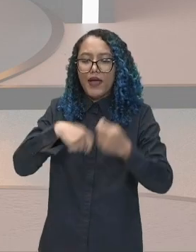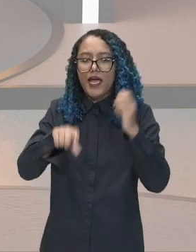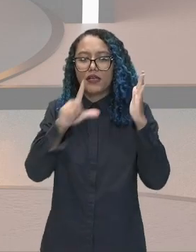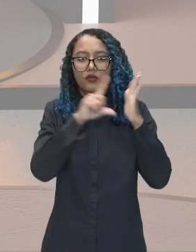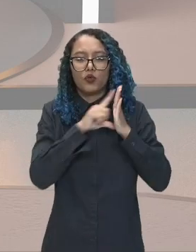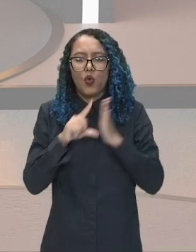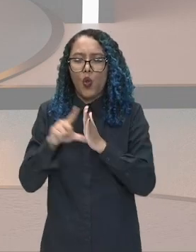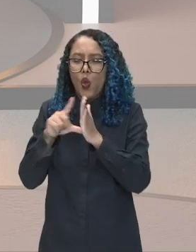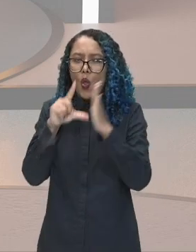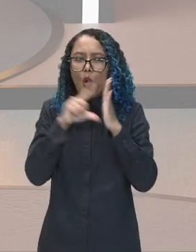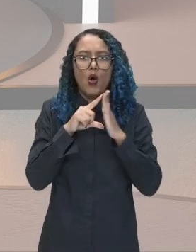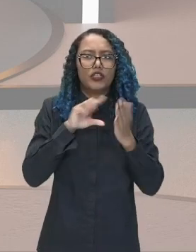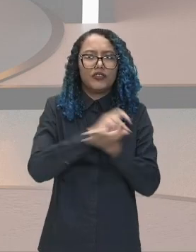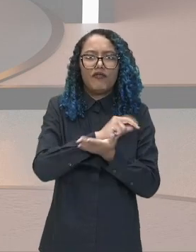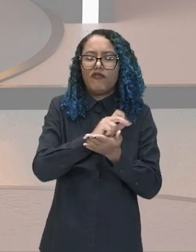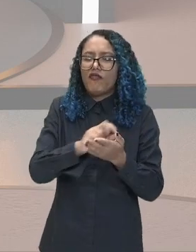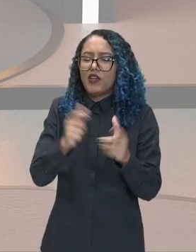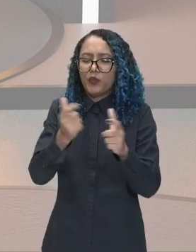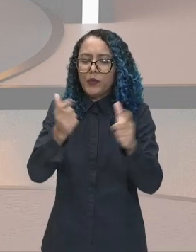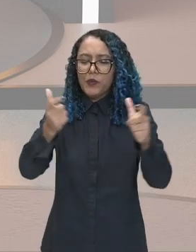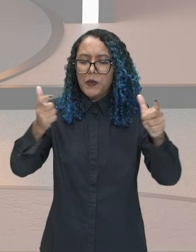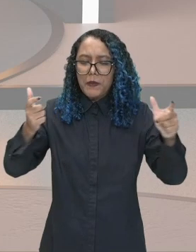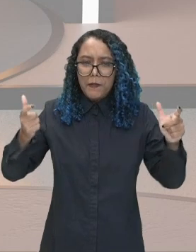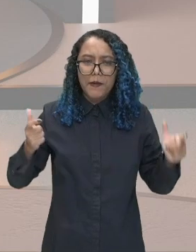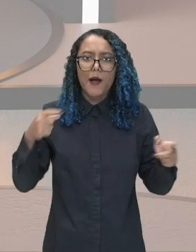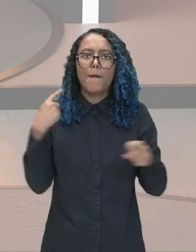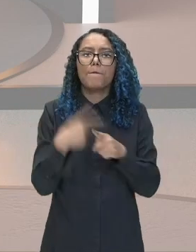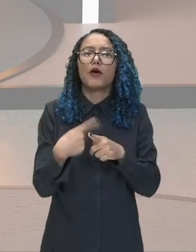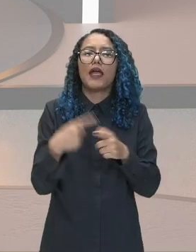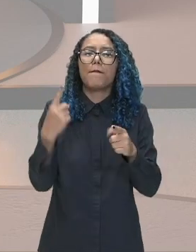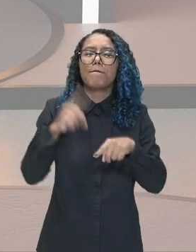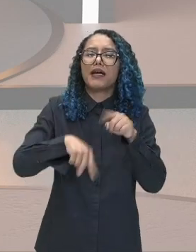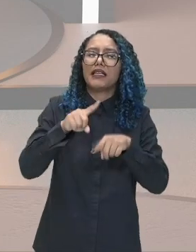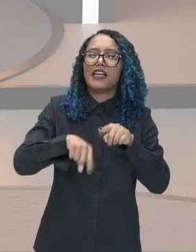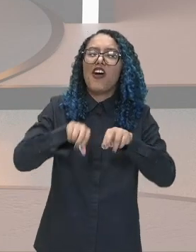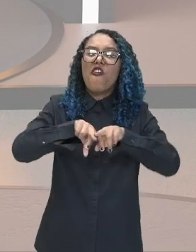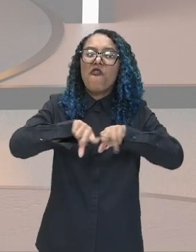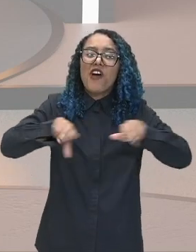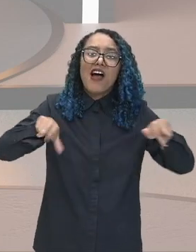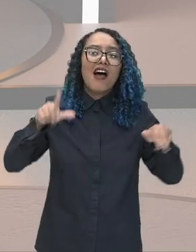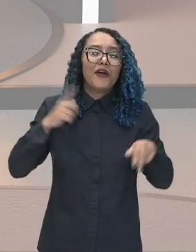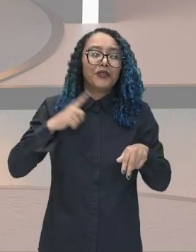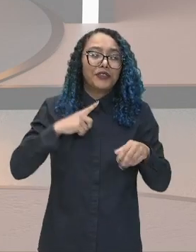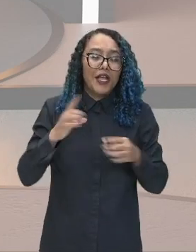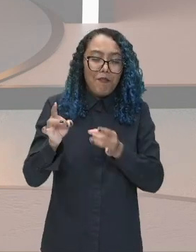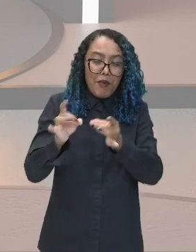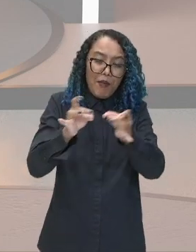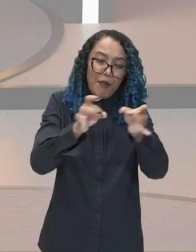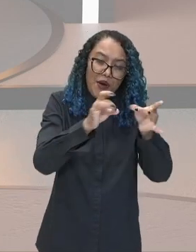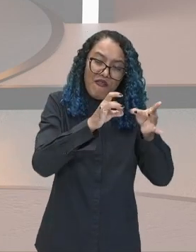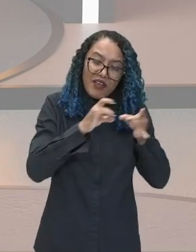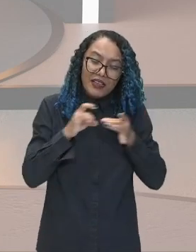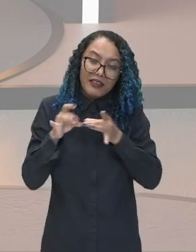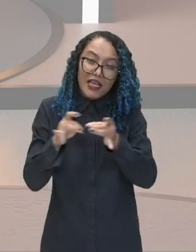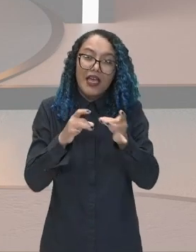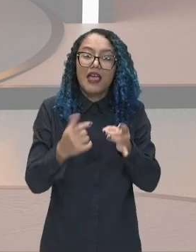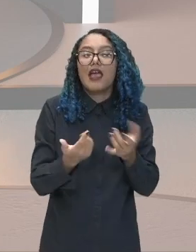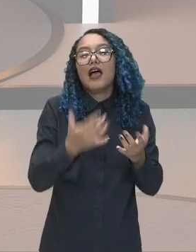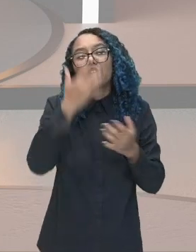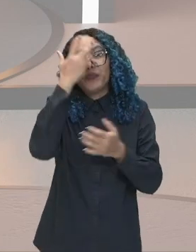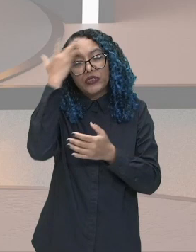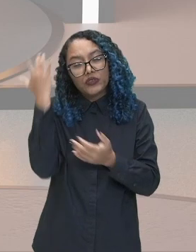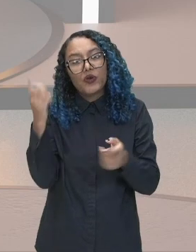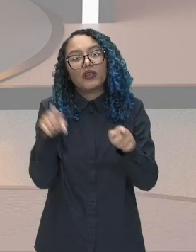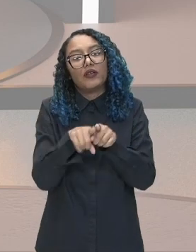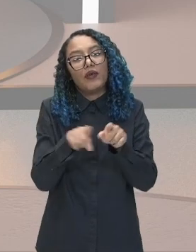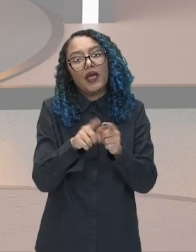vamos ter mais produto no mercado, não é isso? Quanto mais produto você tem, mais você vai vender, mais pessoas vão ter oportunidade